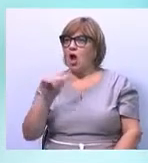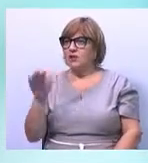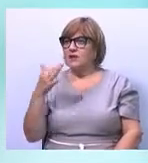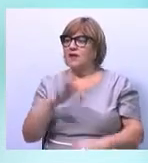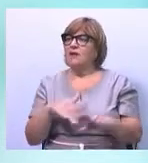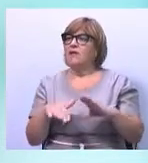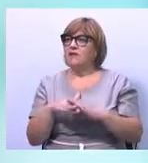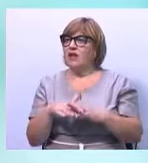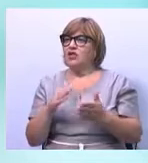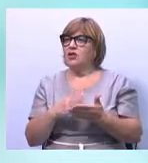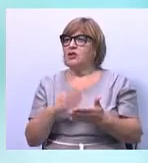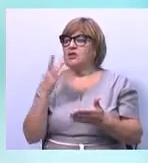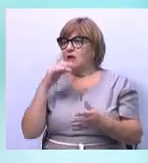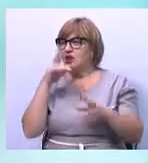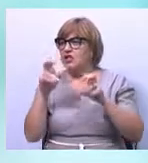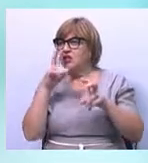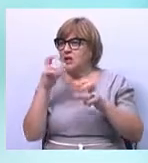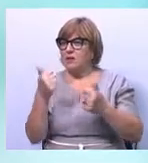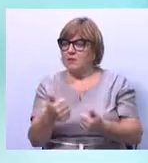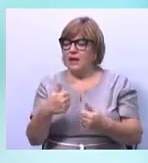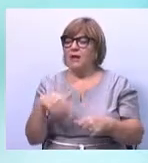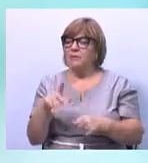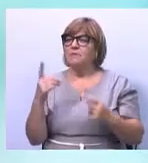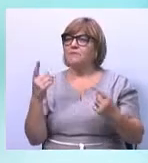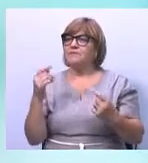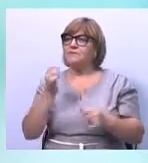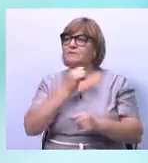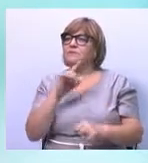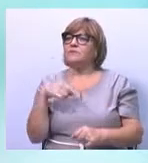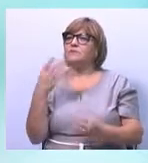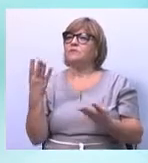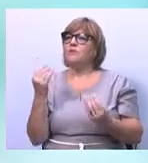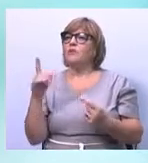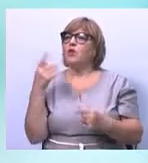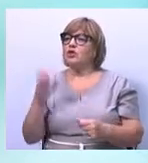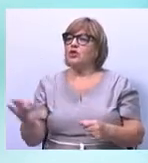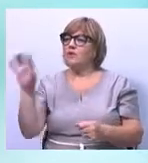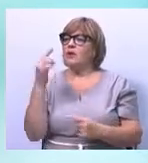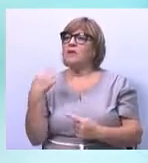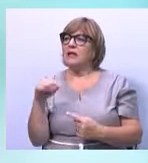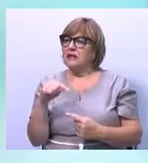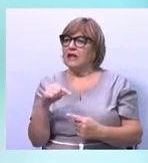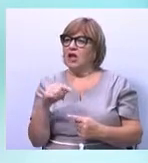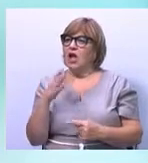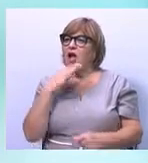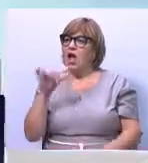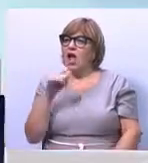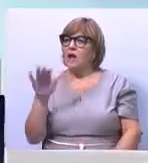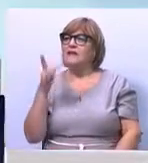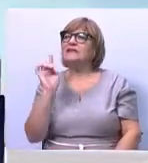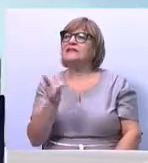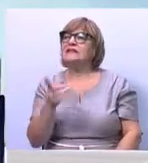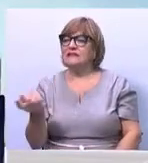faz por uma questão de olfato, porque cheira bem, porque vai colocar na casa, mas há muitas outras formas, de facto, de utilizar estes óleos essenciais. Quais são?